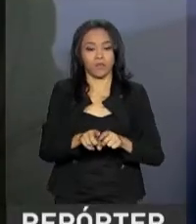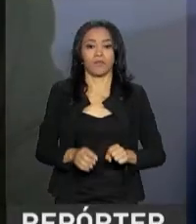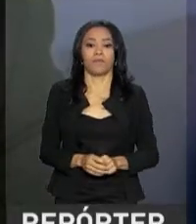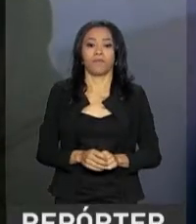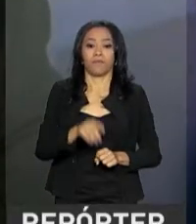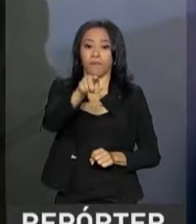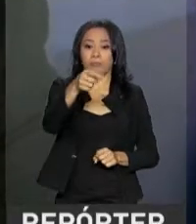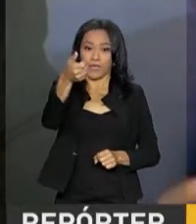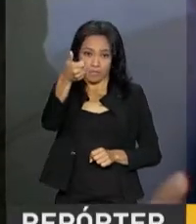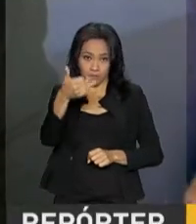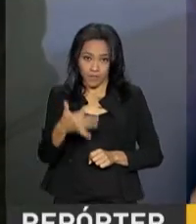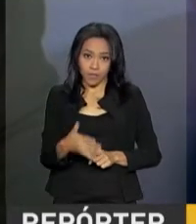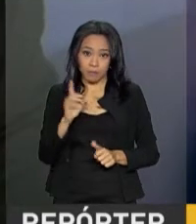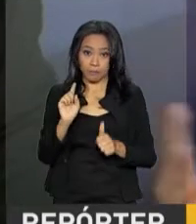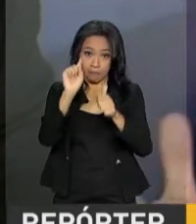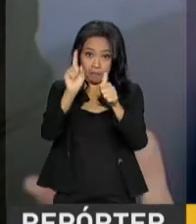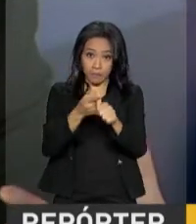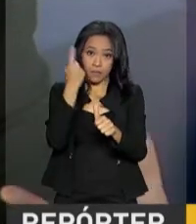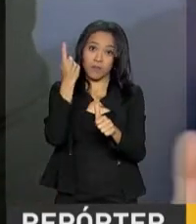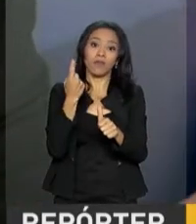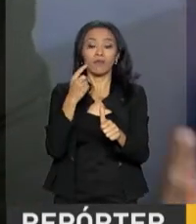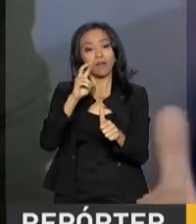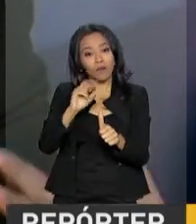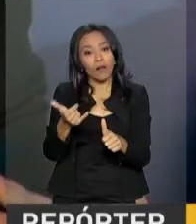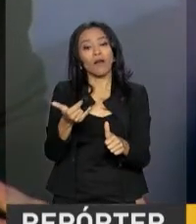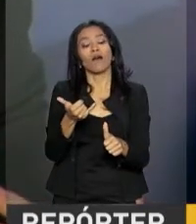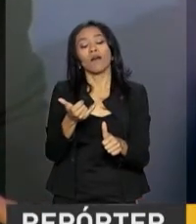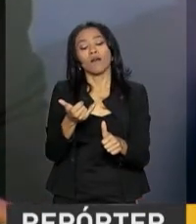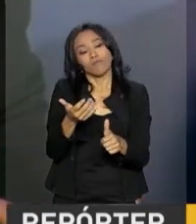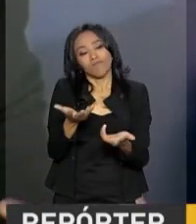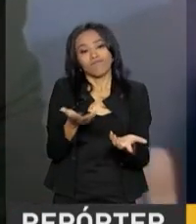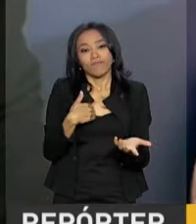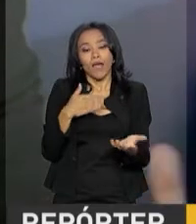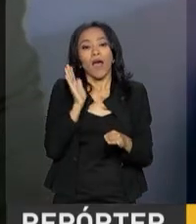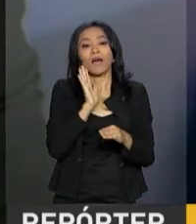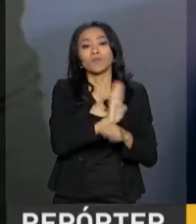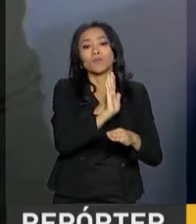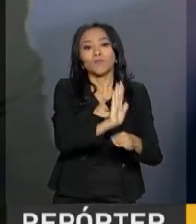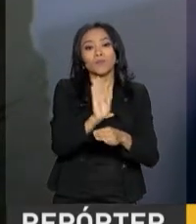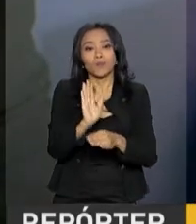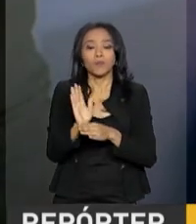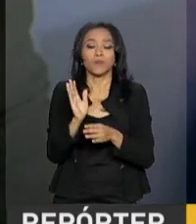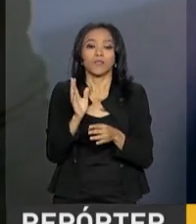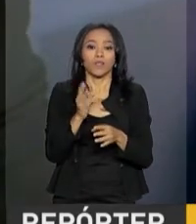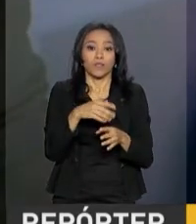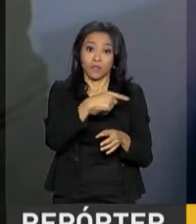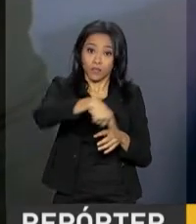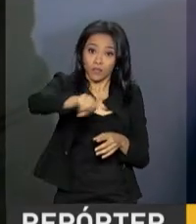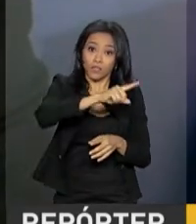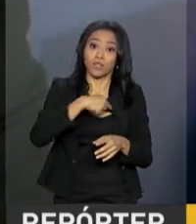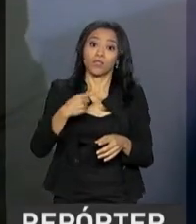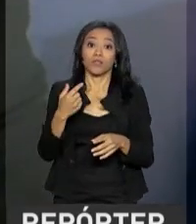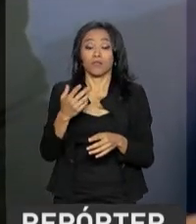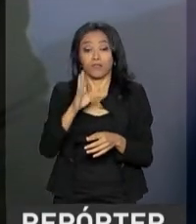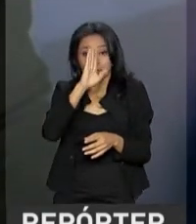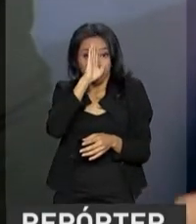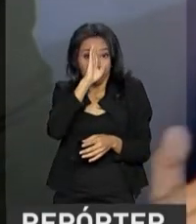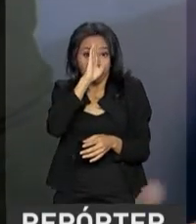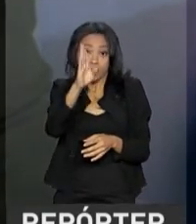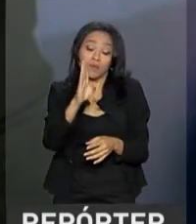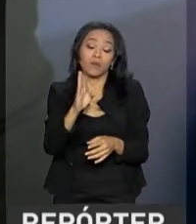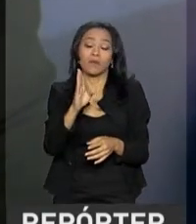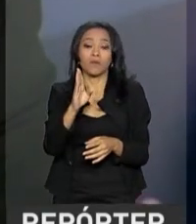coisa que nós temos fazer logicamente atendendo aquelas necessidade básica nós já estamos fazendo é restabelecer o fluxo de óleo crítico porque